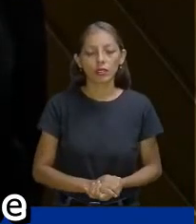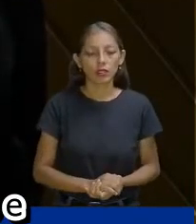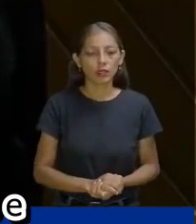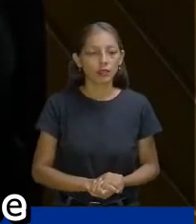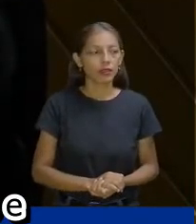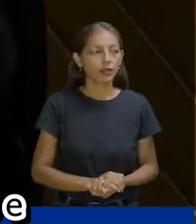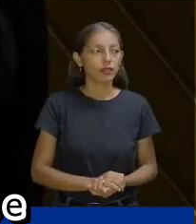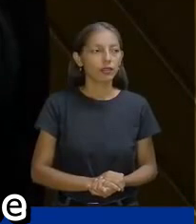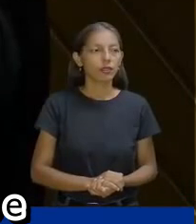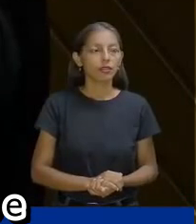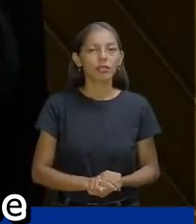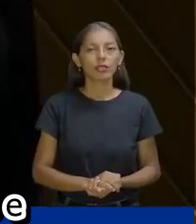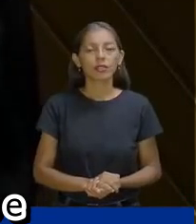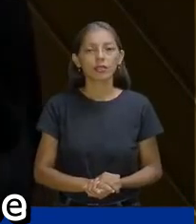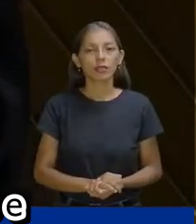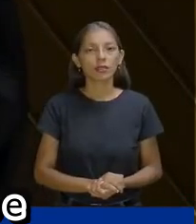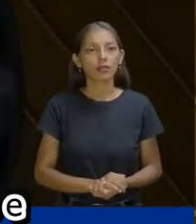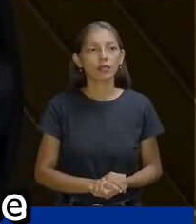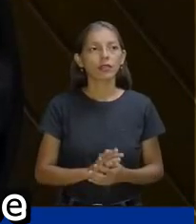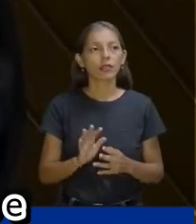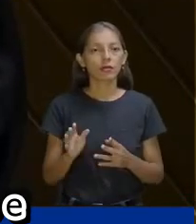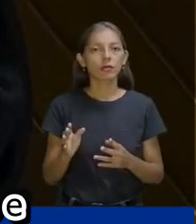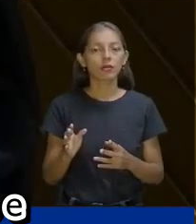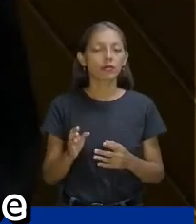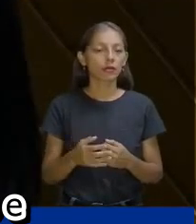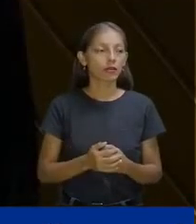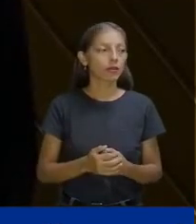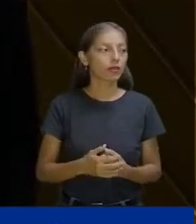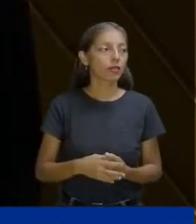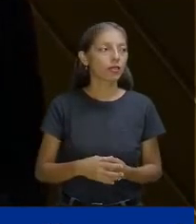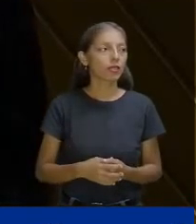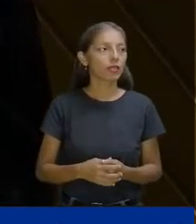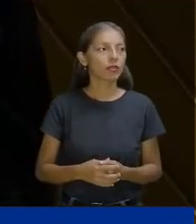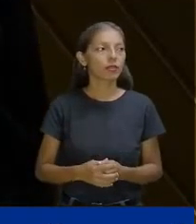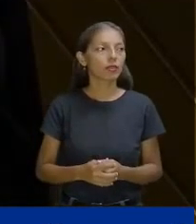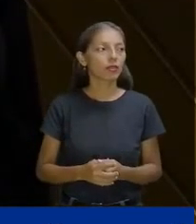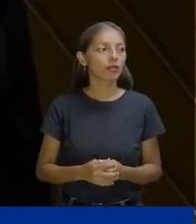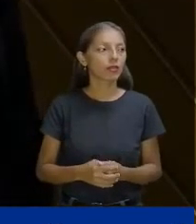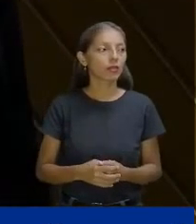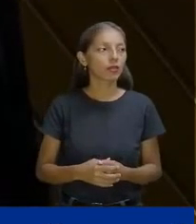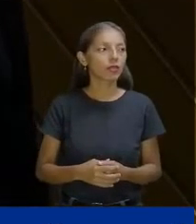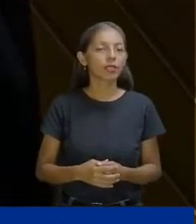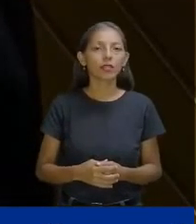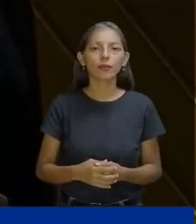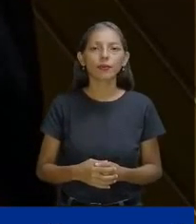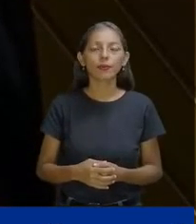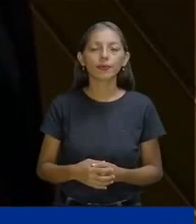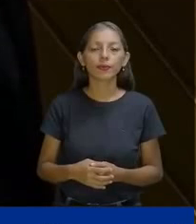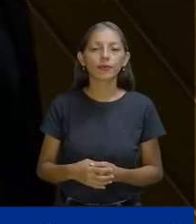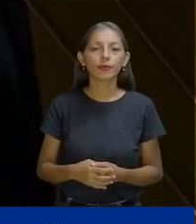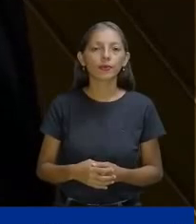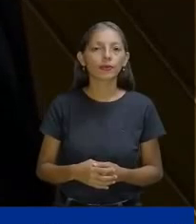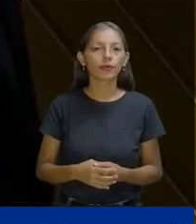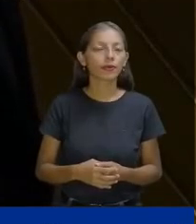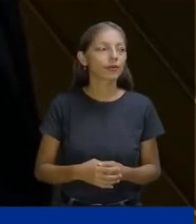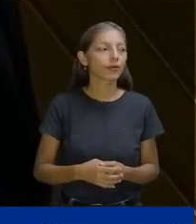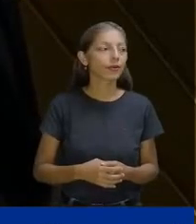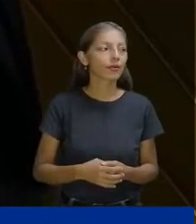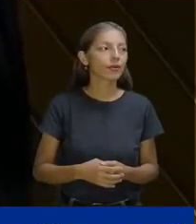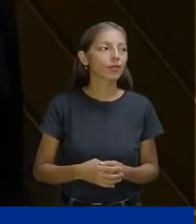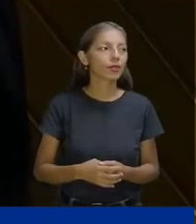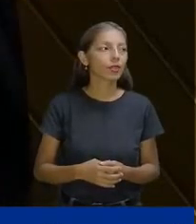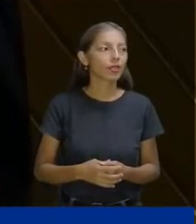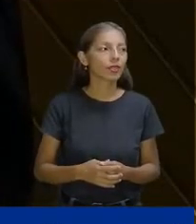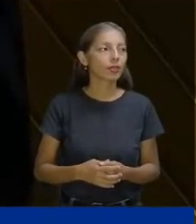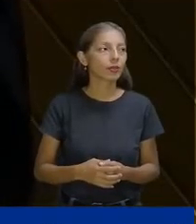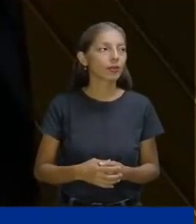da Primeira Região, e também é uma equipe do Conselho da Justiça Federal. O juiz Anselmo Gonçalves, de pele clara, calvo, usa toga preta com